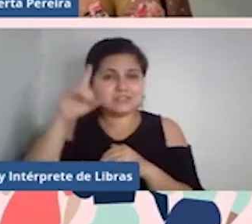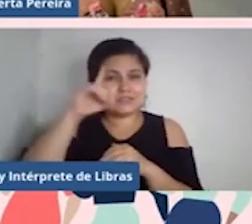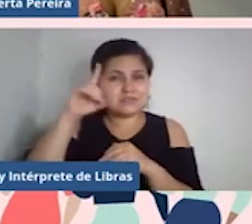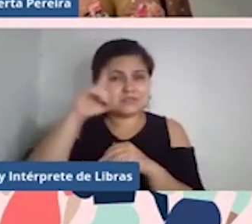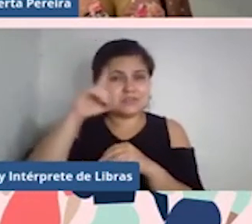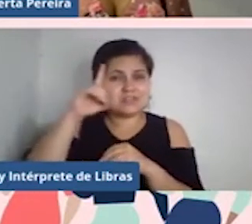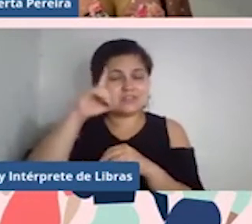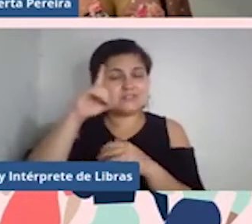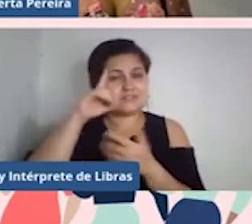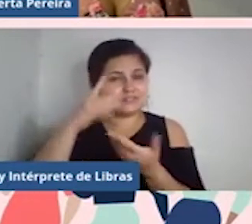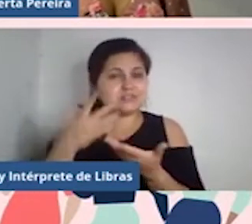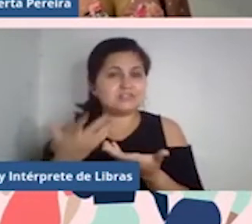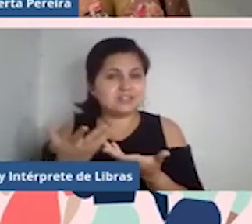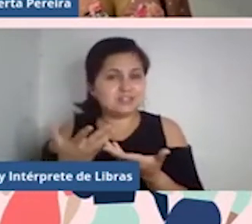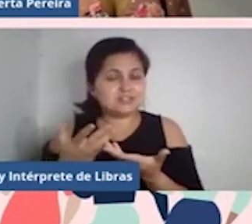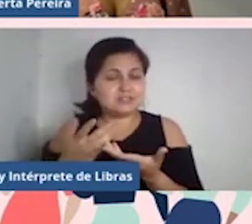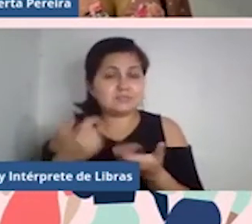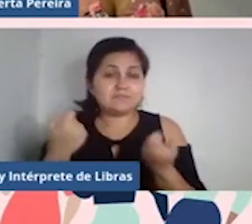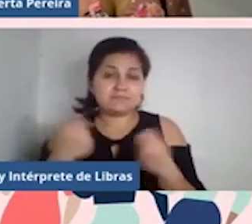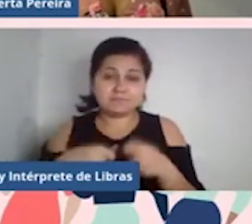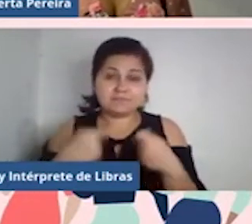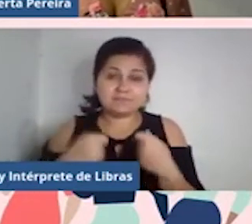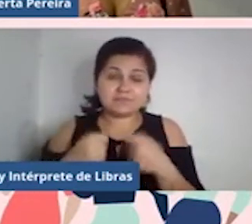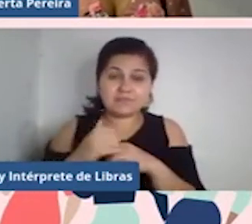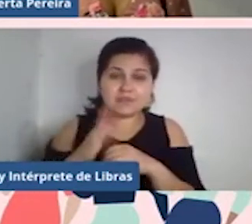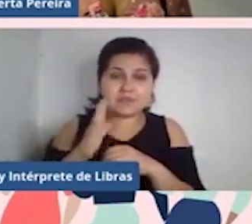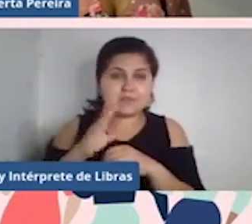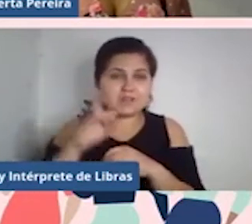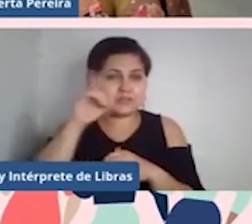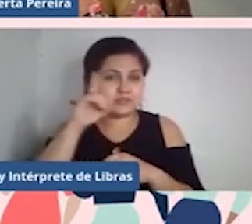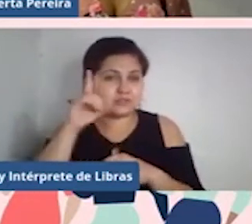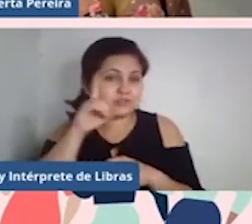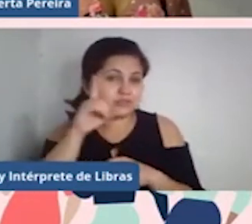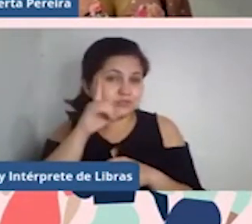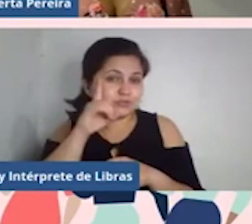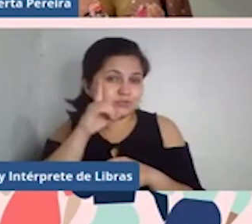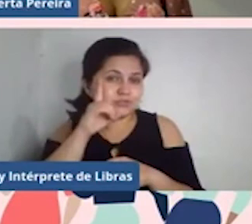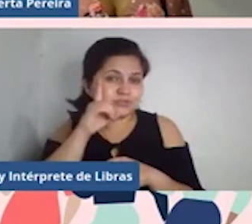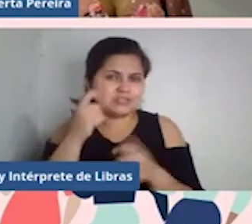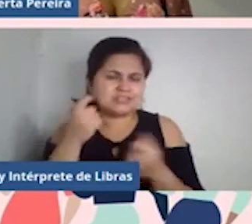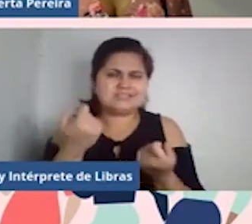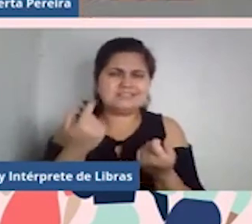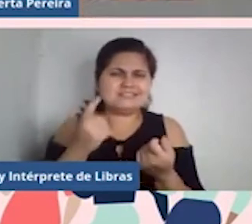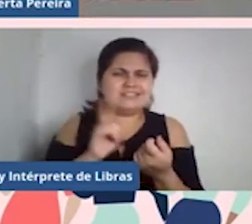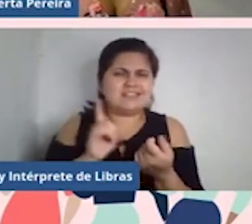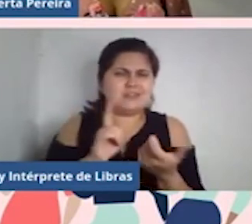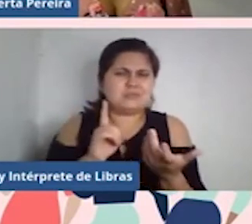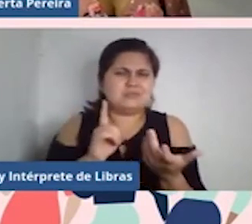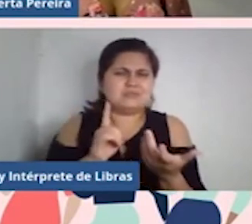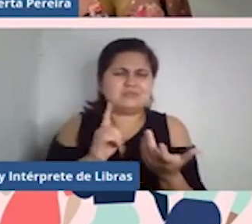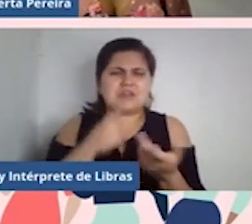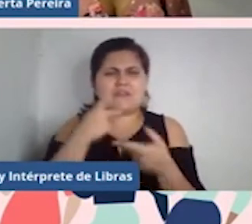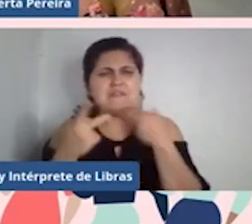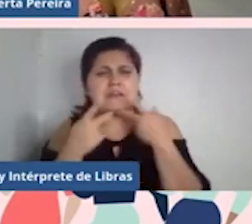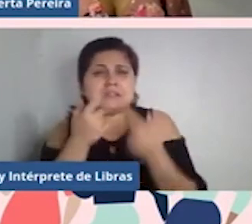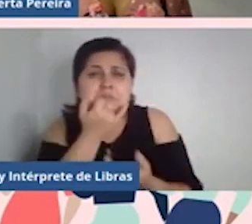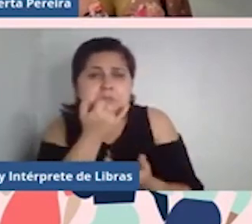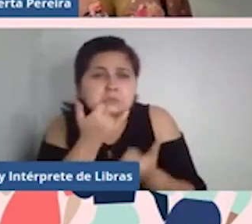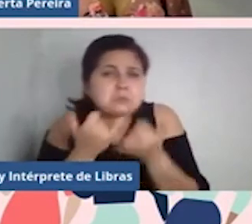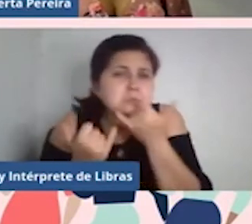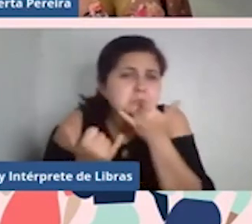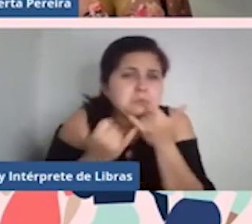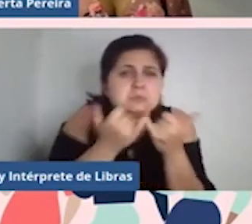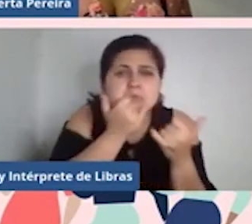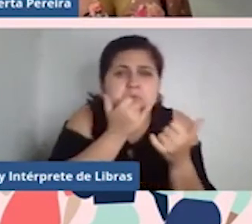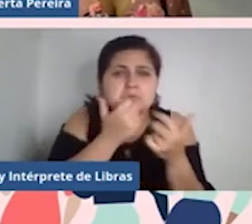diárias, né? Que precisa mais cotidianamente não ficar dizendo desculpa pelas coisas